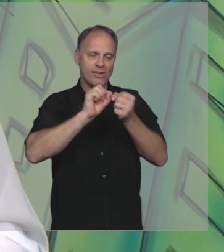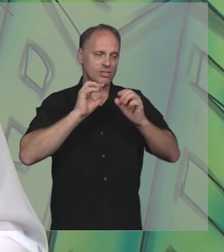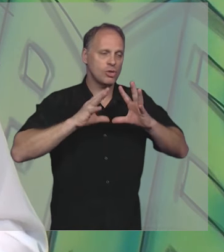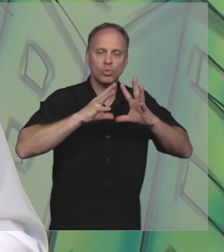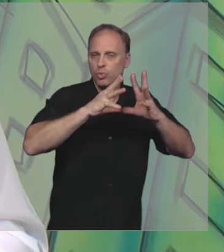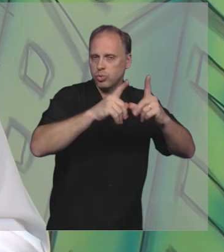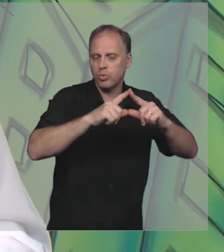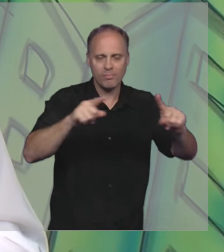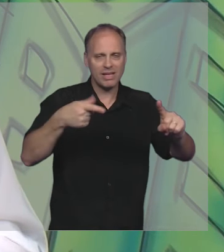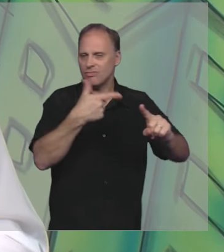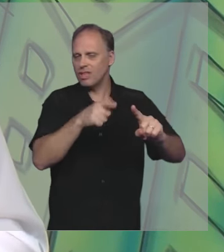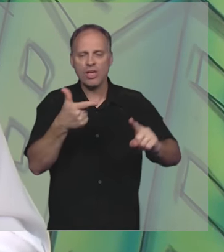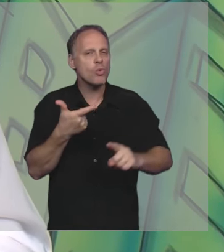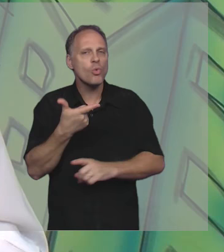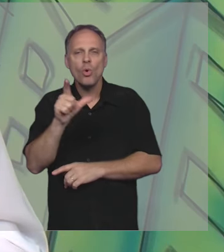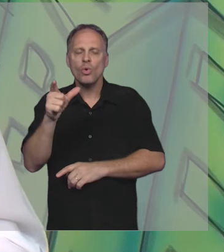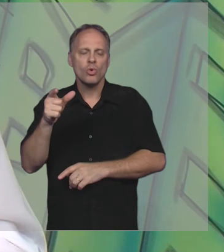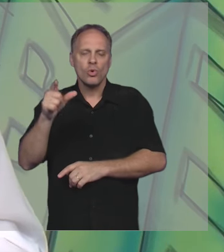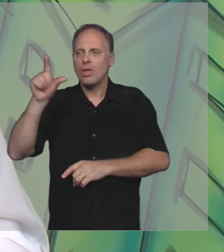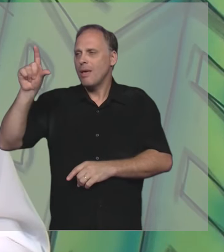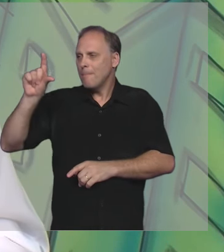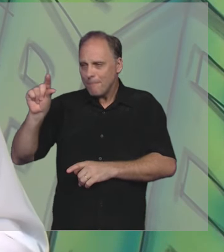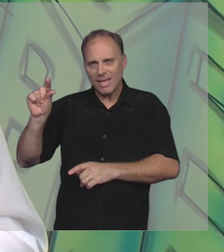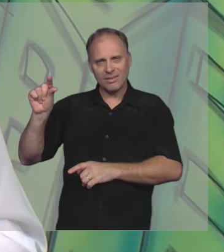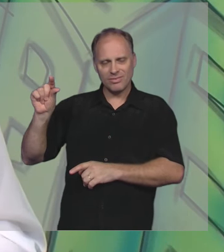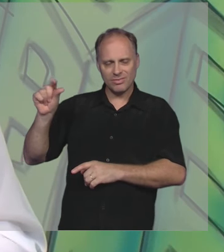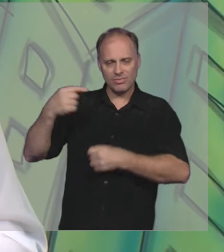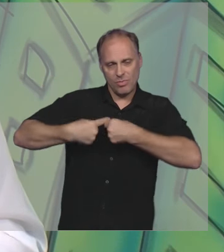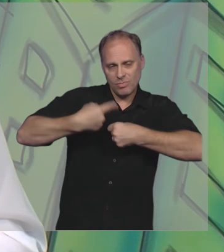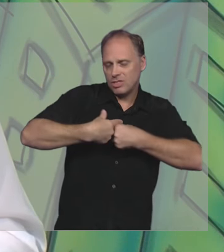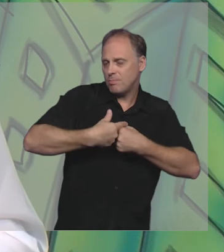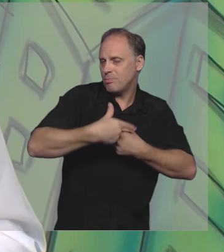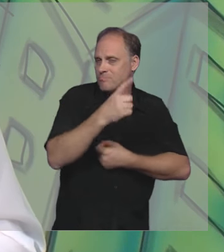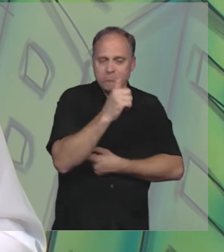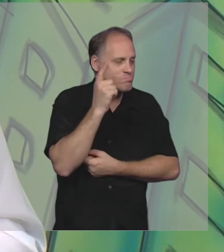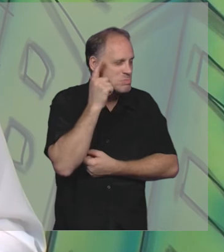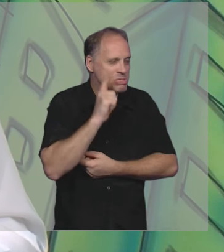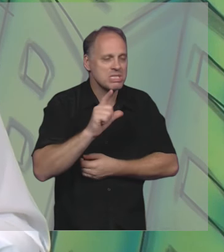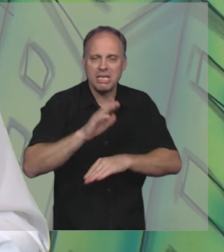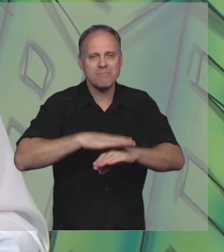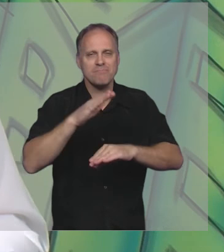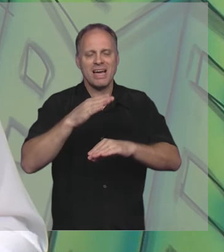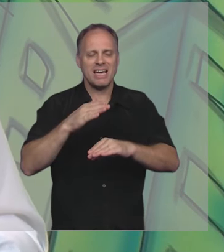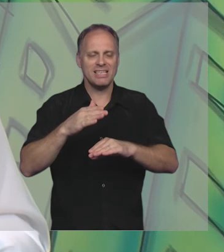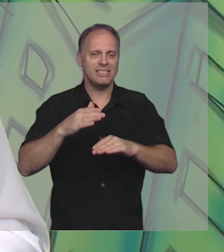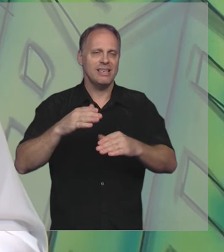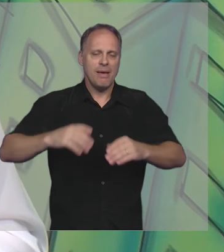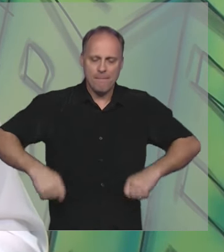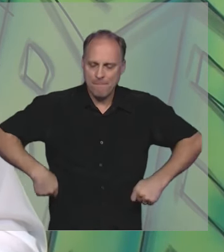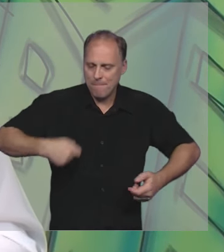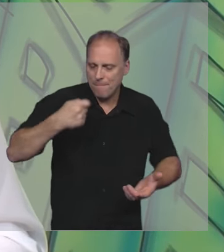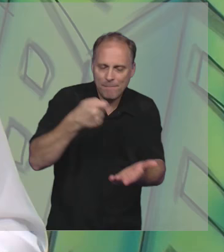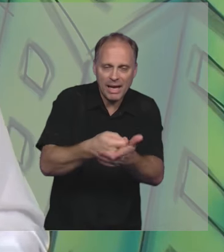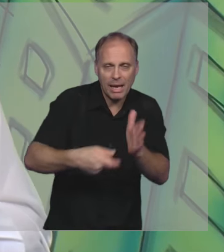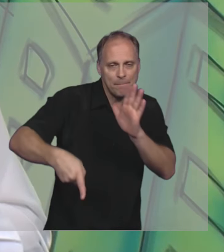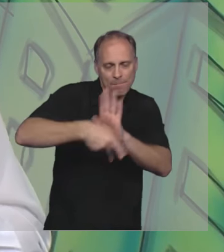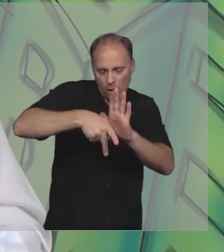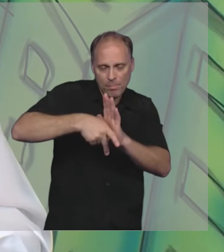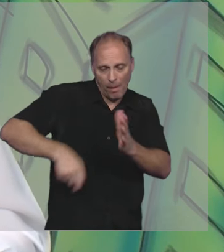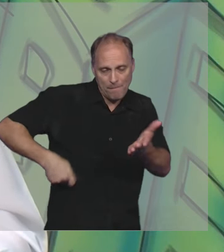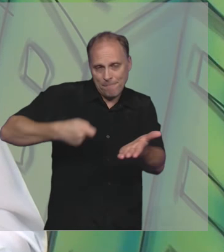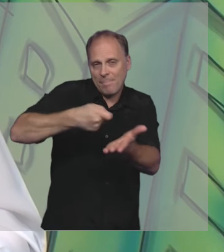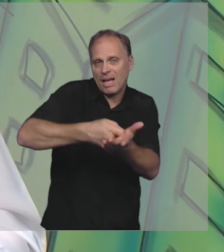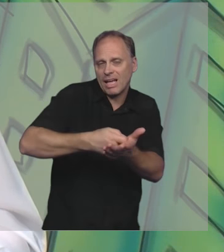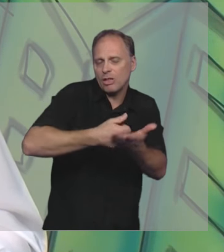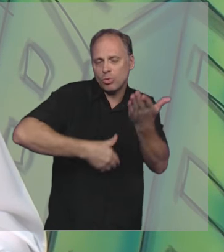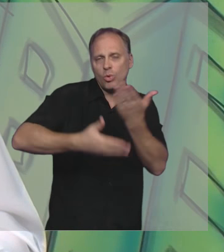não temos uma contrapartida suficiente para isso. O município não consegue mais, a nível de custeio próprio,